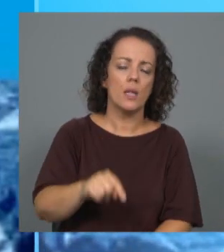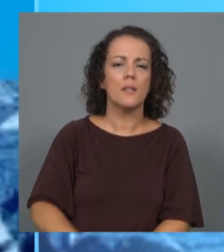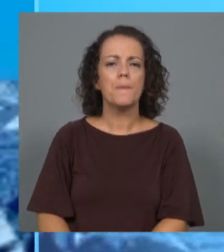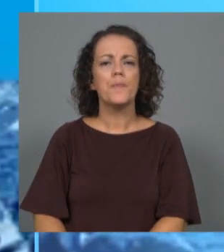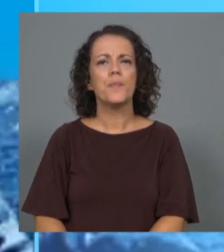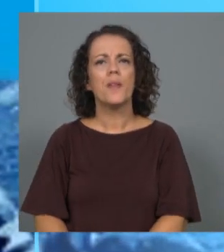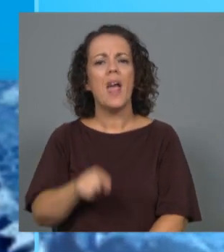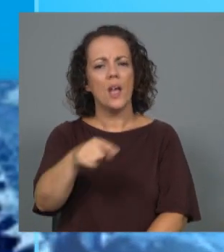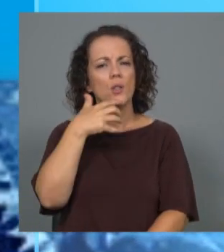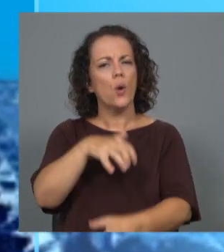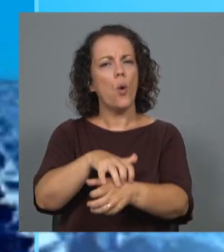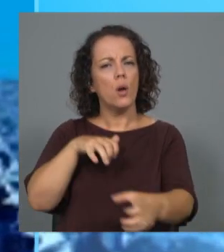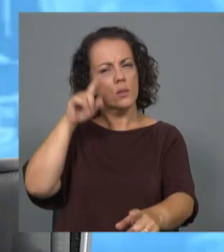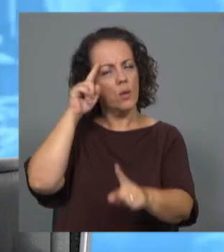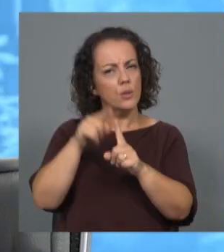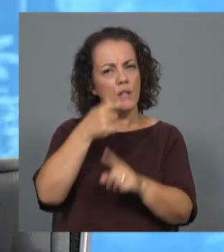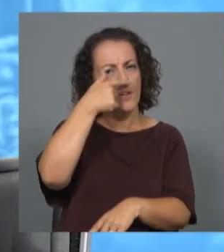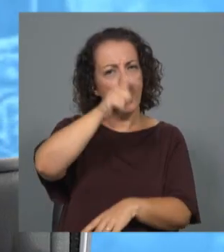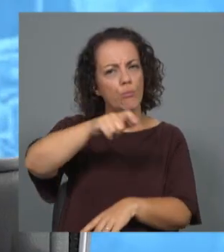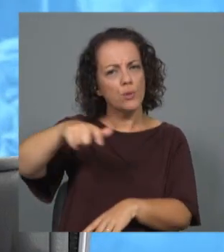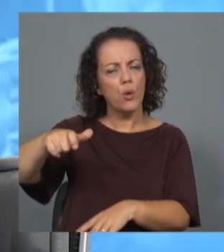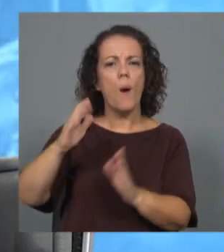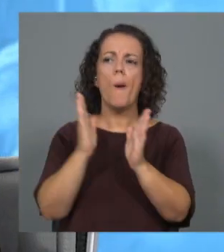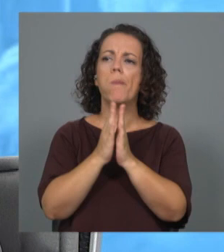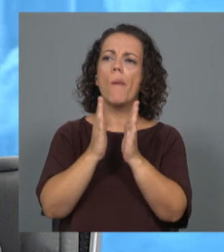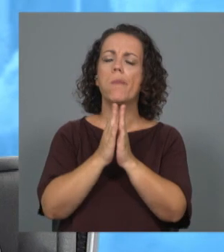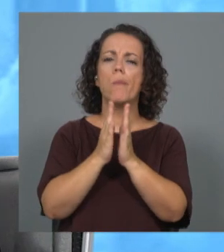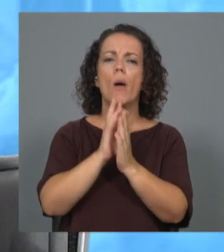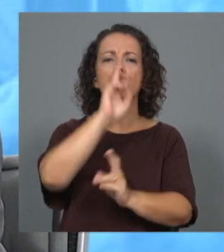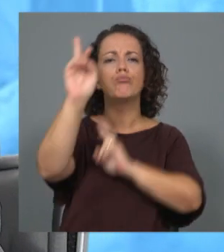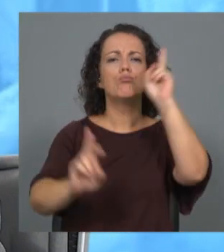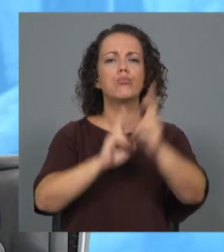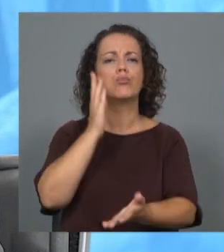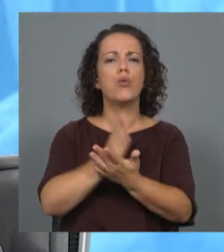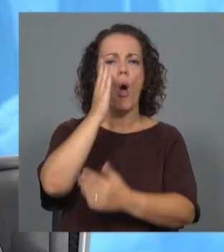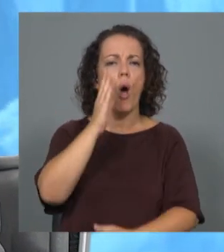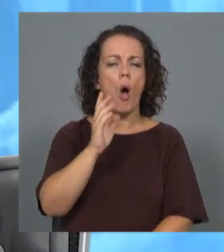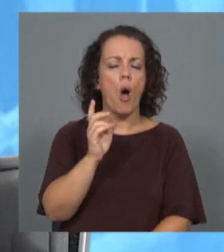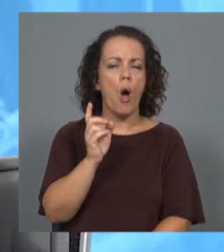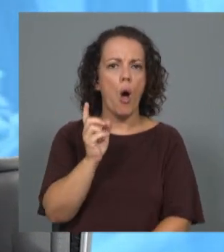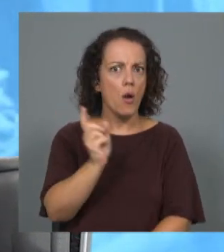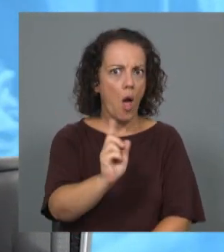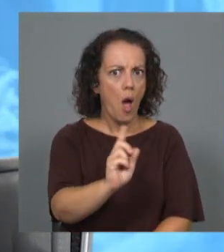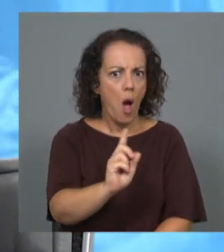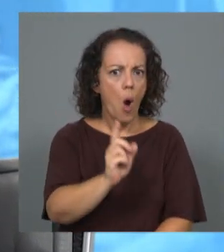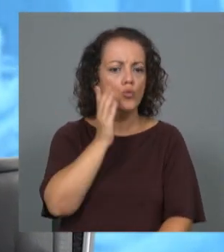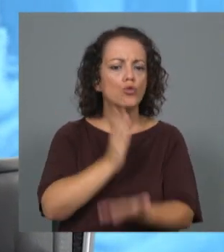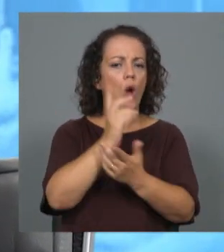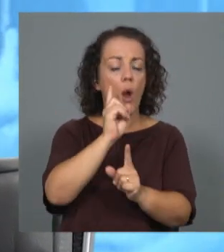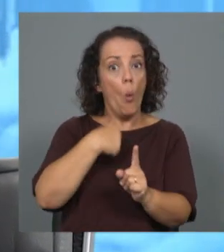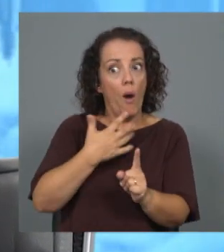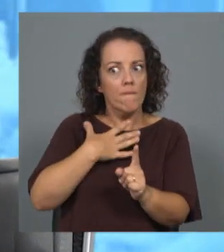apenas para missionários. De forma nenhuma. Naturalmente, não descartamos os missionários e gostaríamos que os